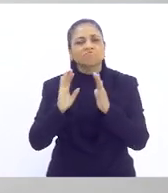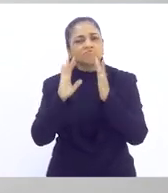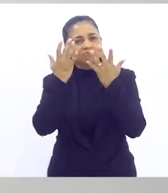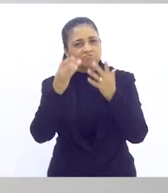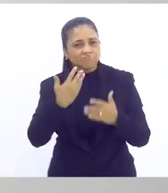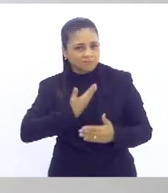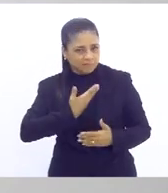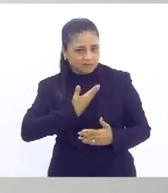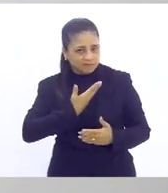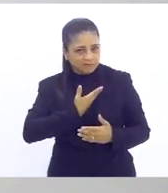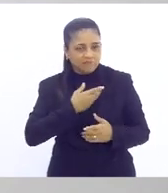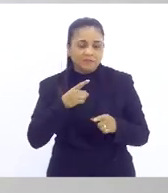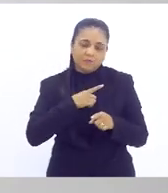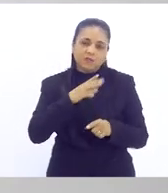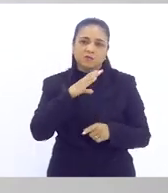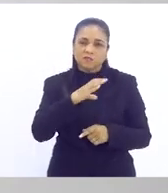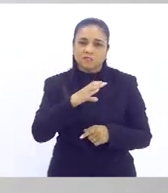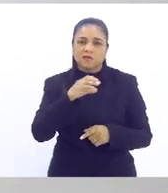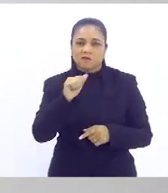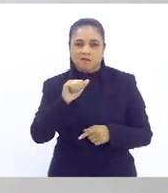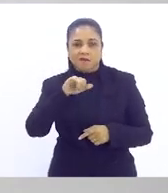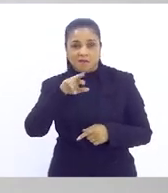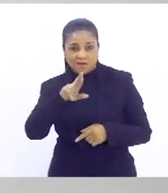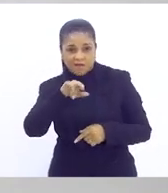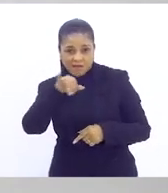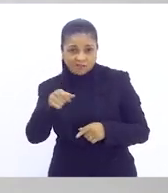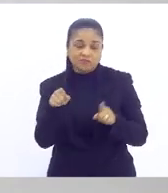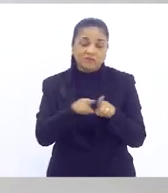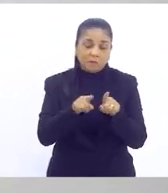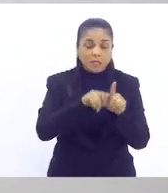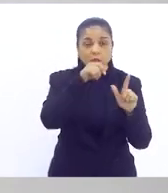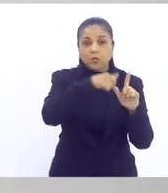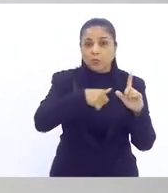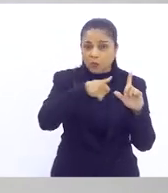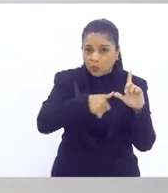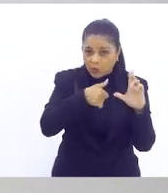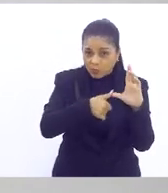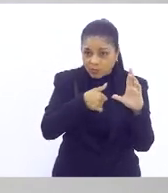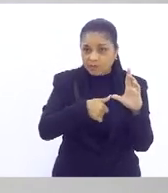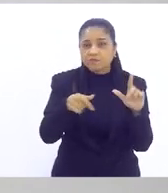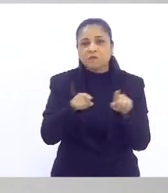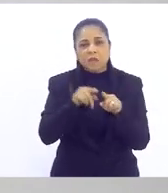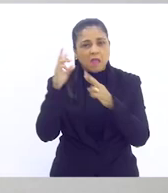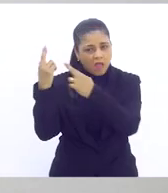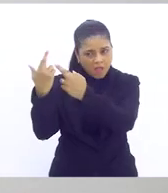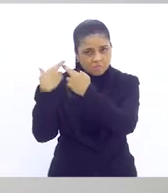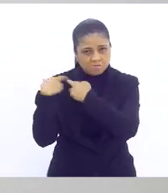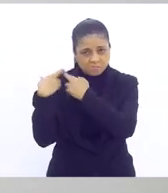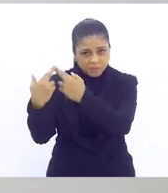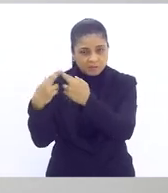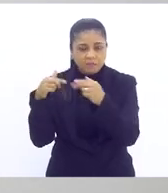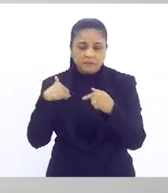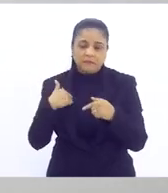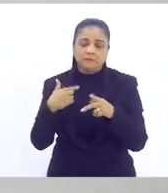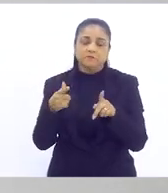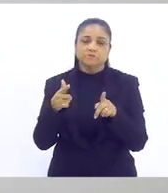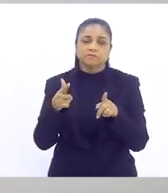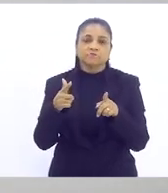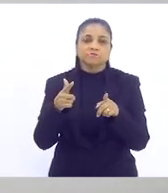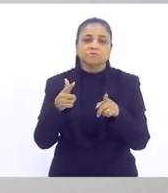são não só da caerd como também do clube né que nos dá uma responsabilidade até maior por falar